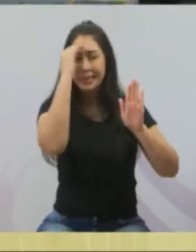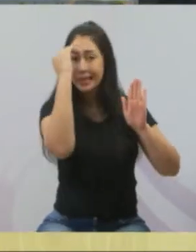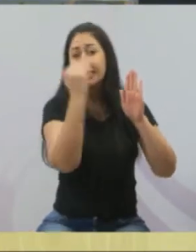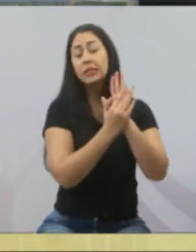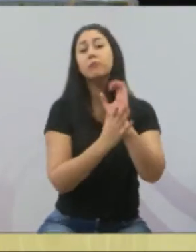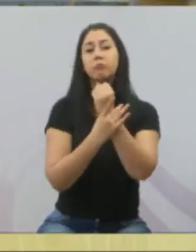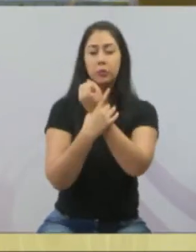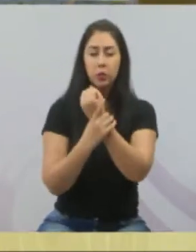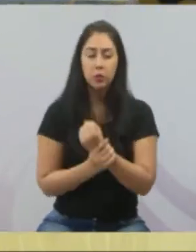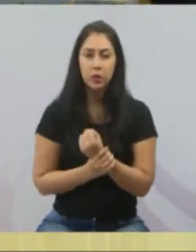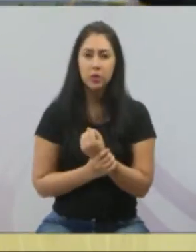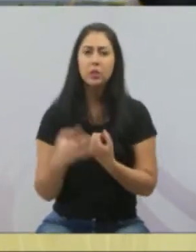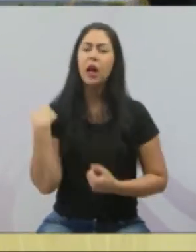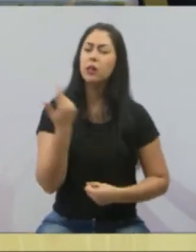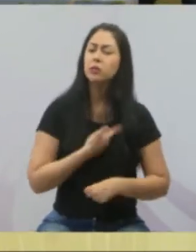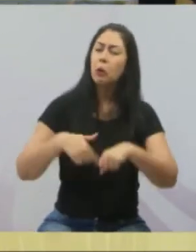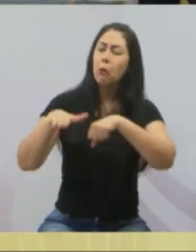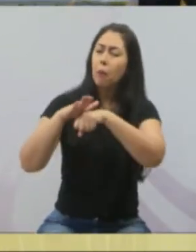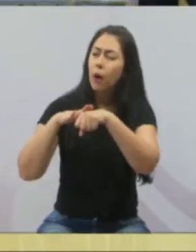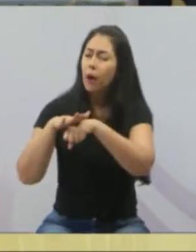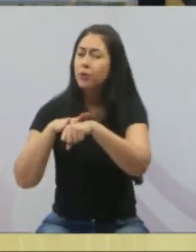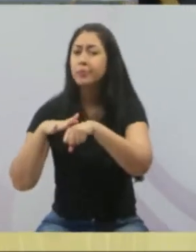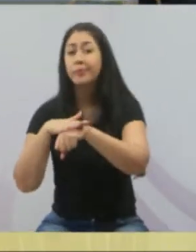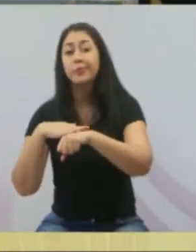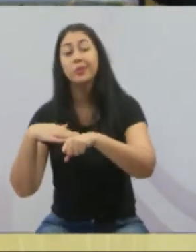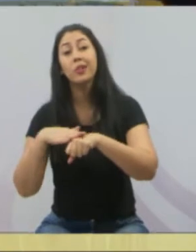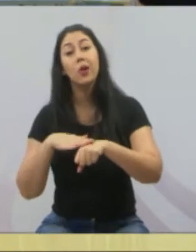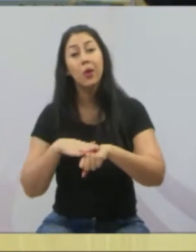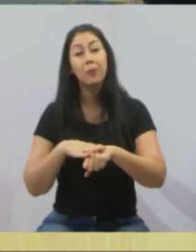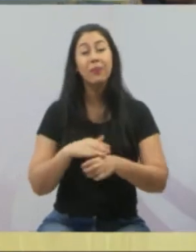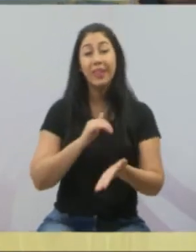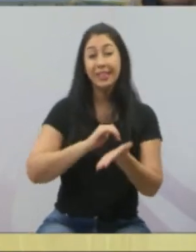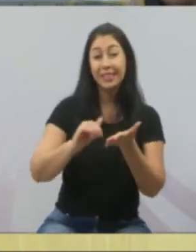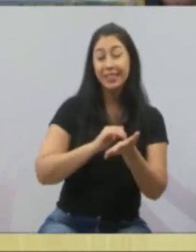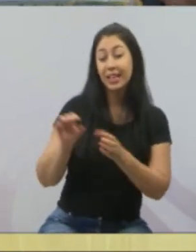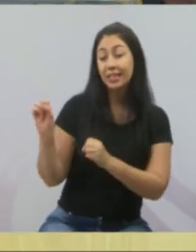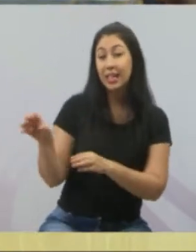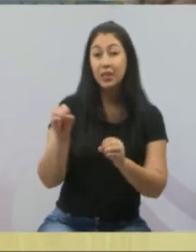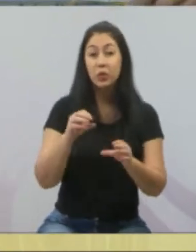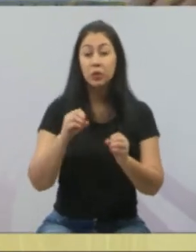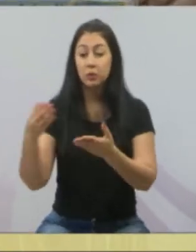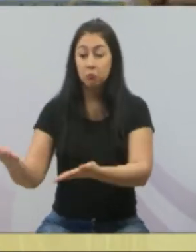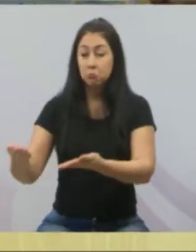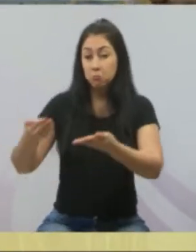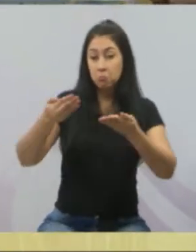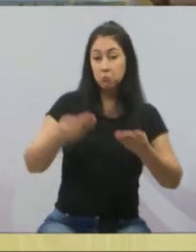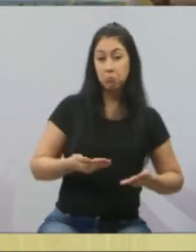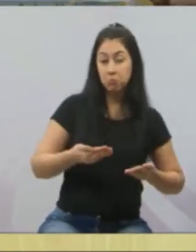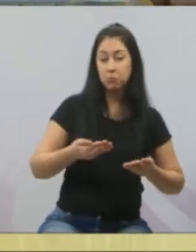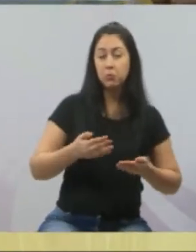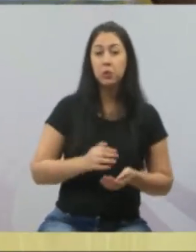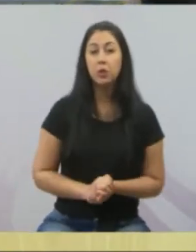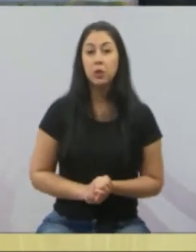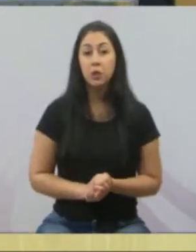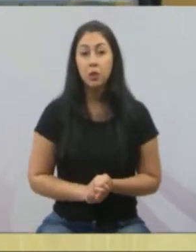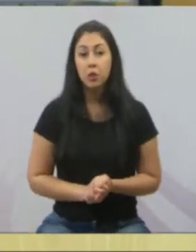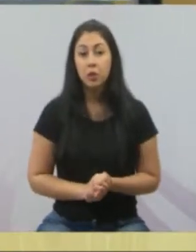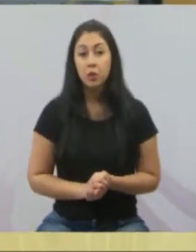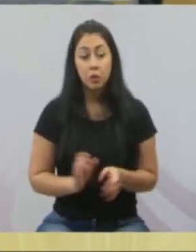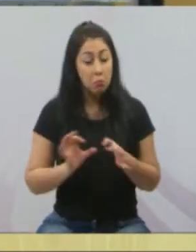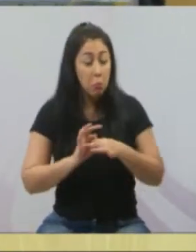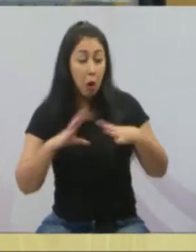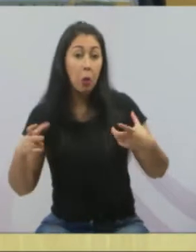realizada a poda maior pela Prefeitura. Esses galhos estão causando grandes transtornos aos trabalhadores que fazem a calçada no referido trecho, porque